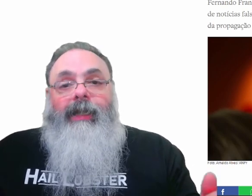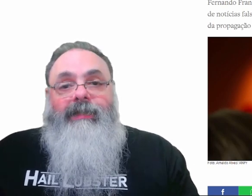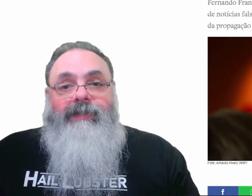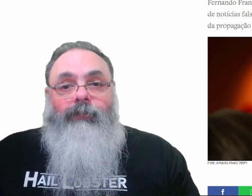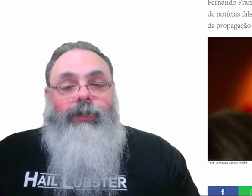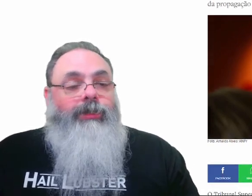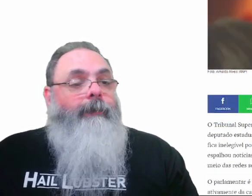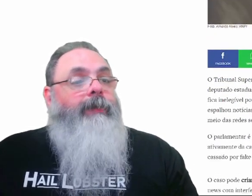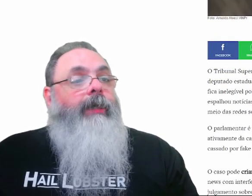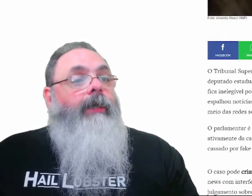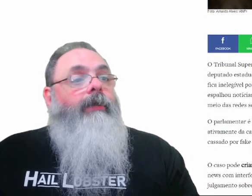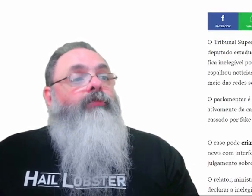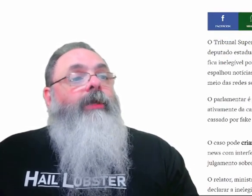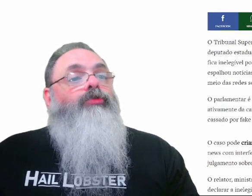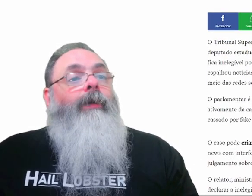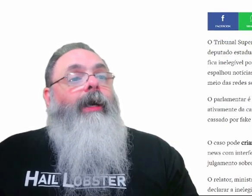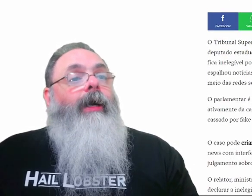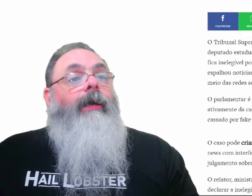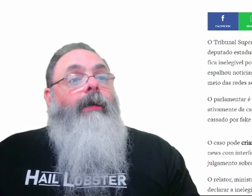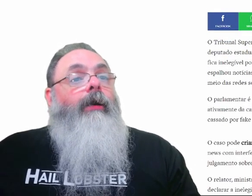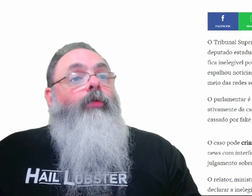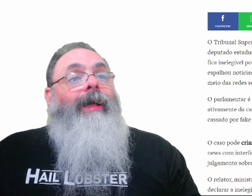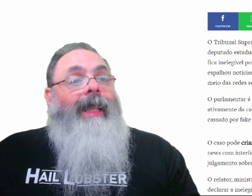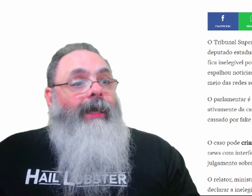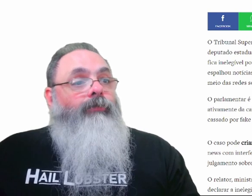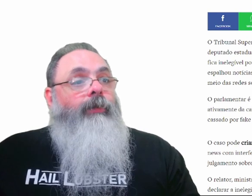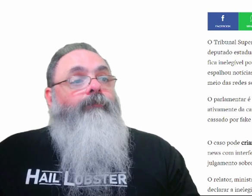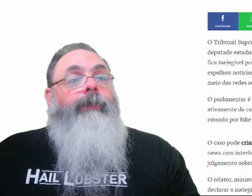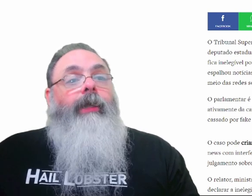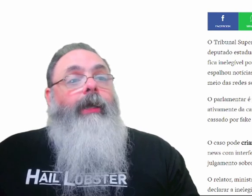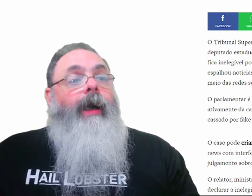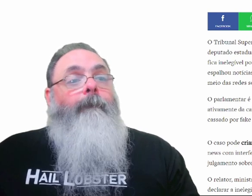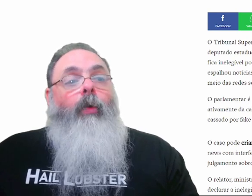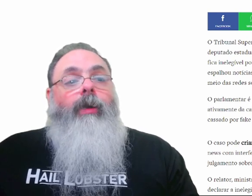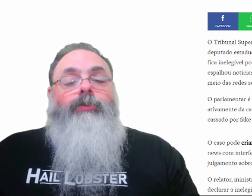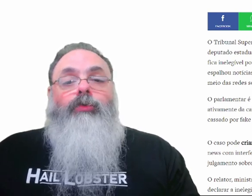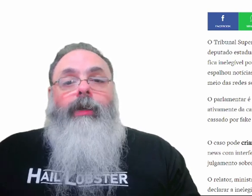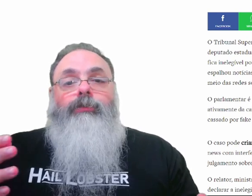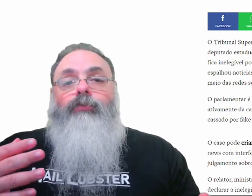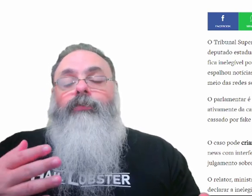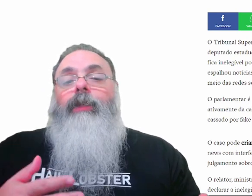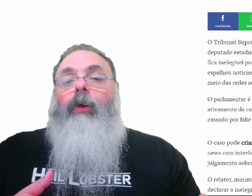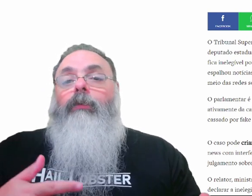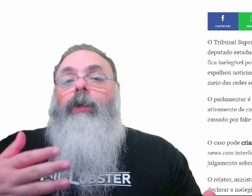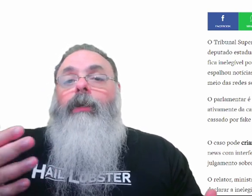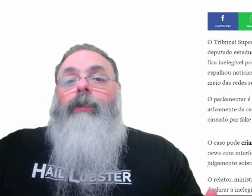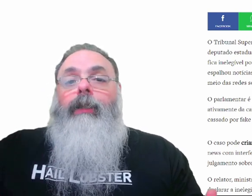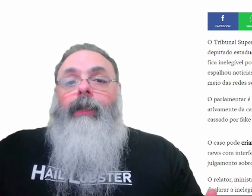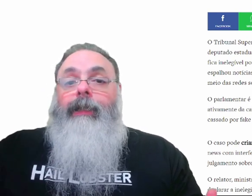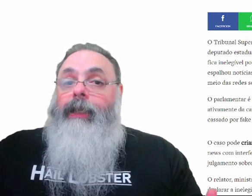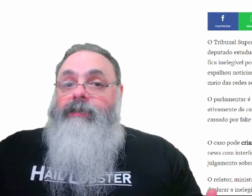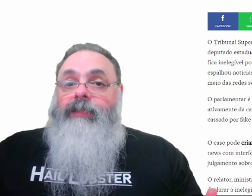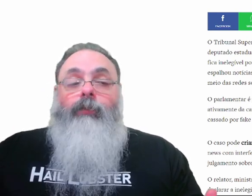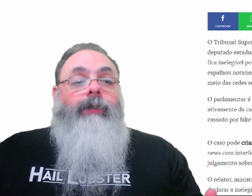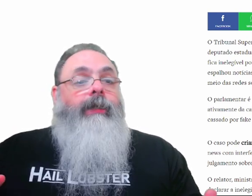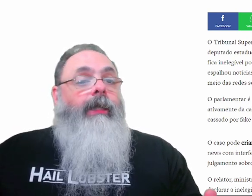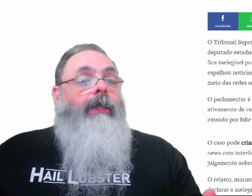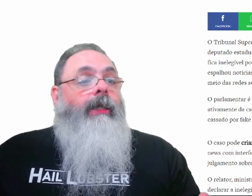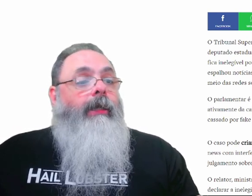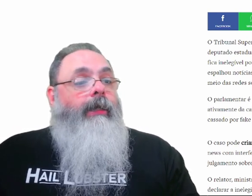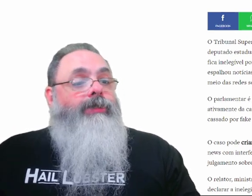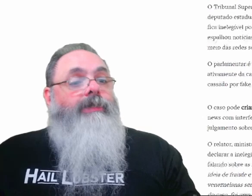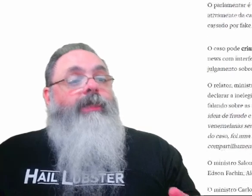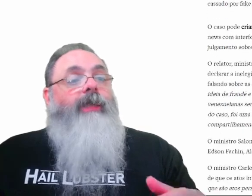da cassação da chapa dele ele fez uma uma live a poucas horas do final da eleição